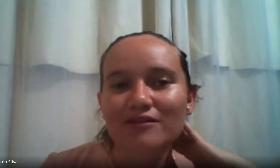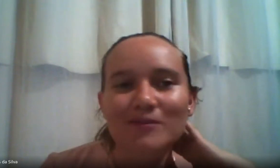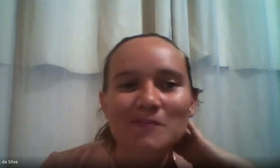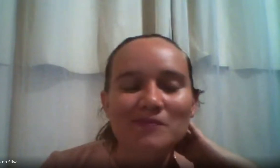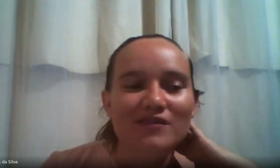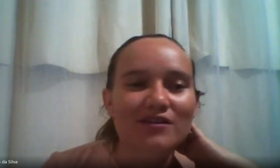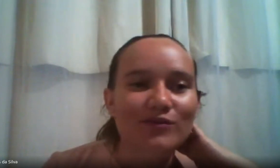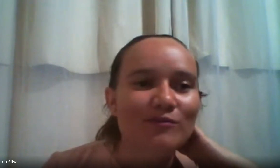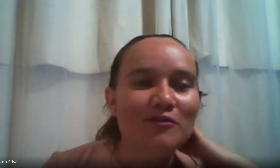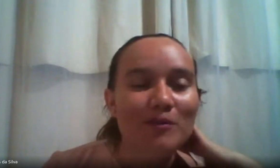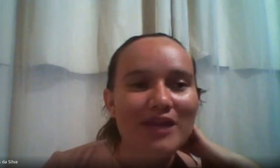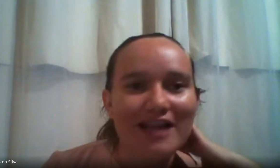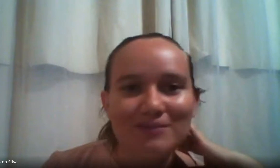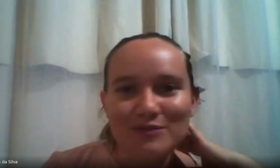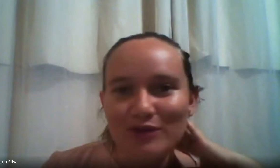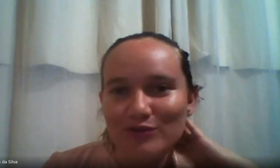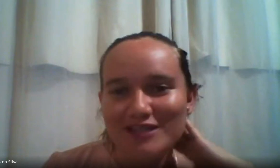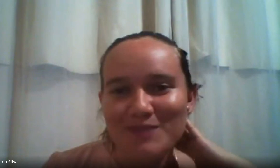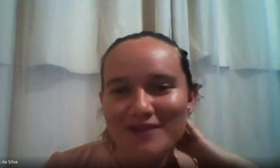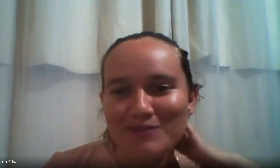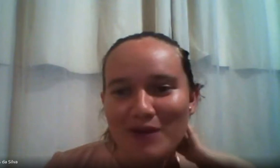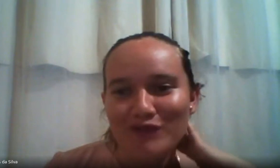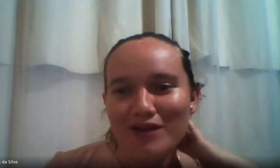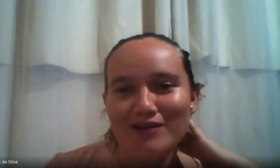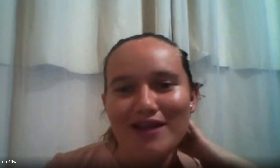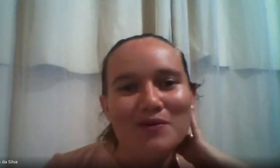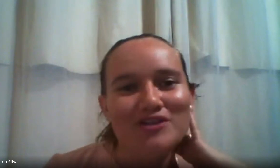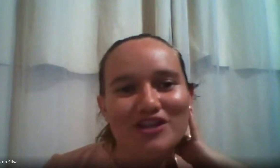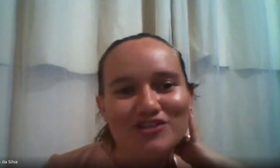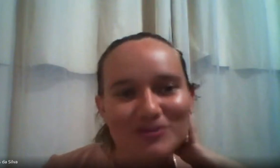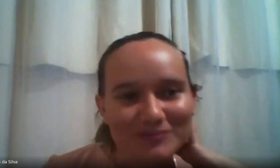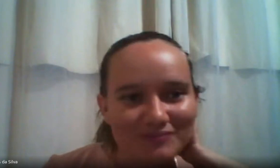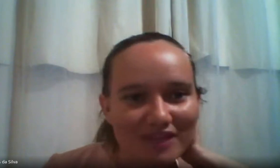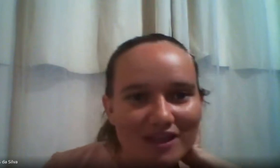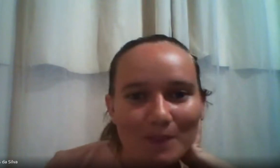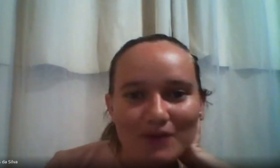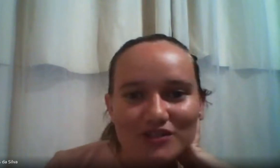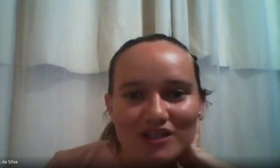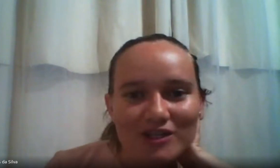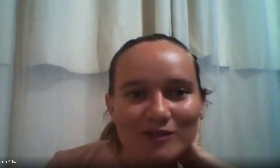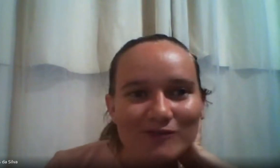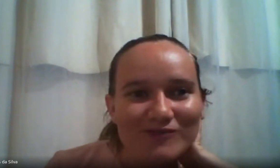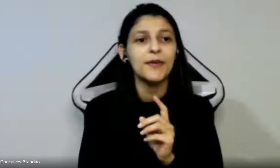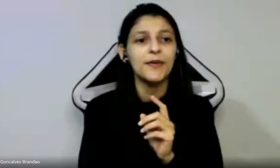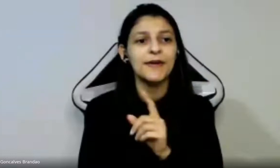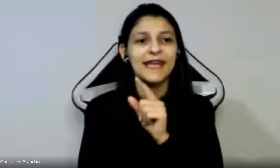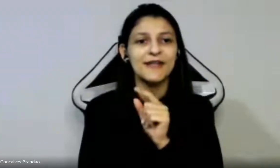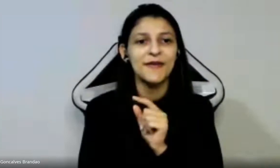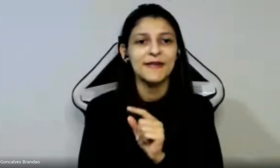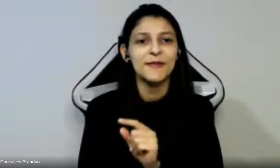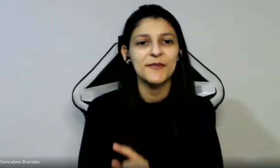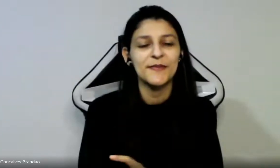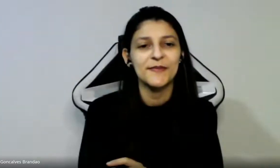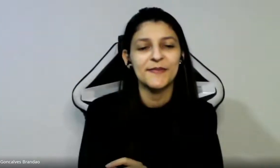né? Então, muito obrigada, pessoal. Todos vocês que participaram e ficaram até agora com a gente. Pode ir. Eu gostaria